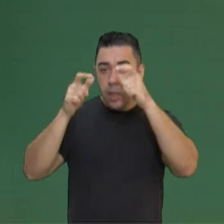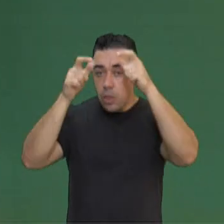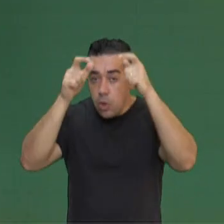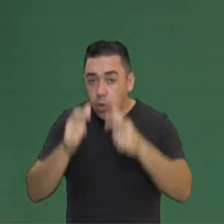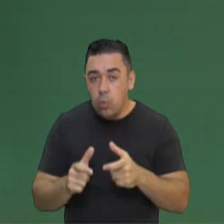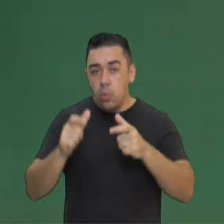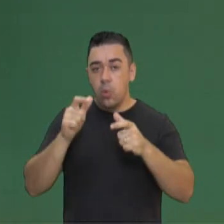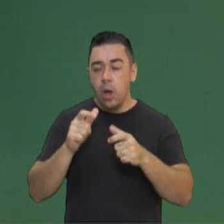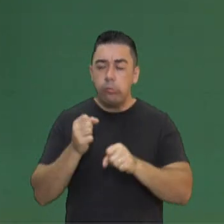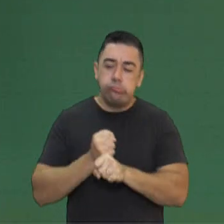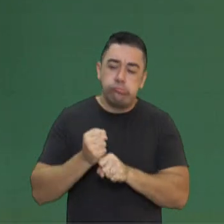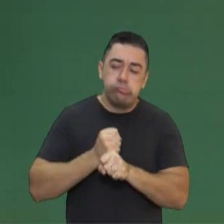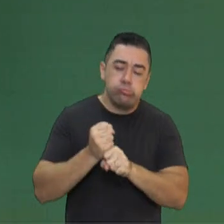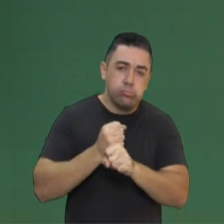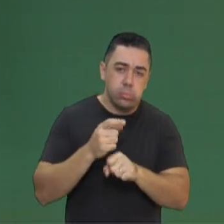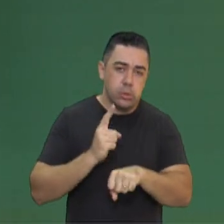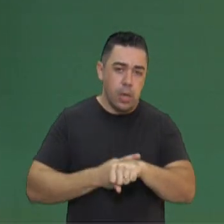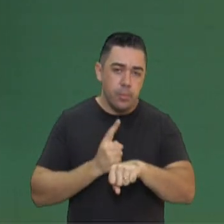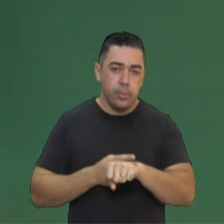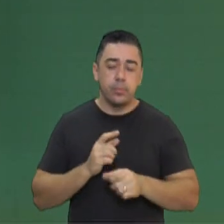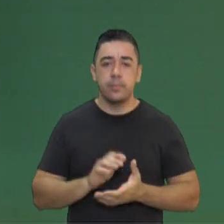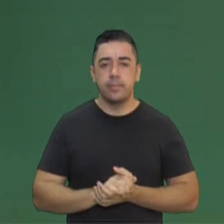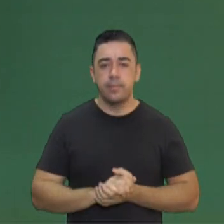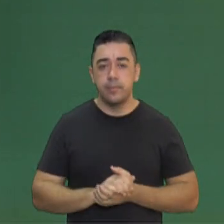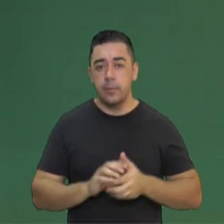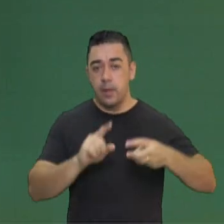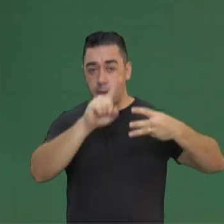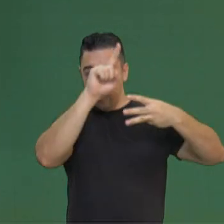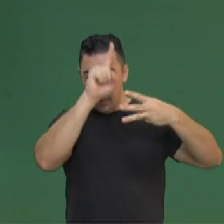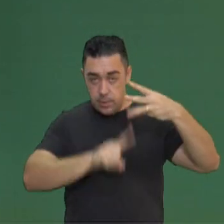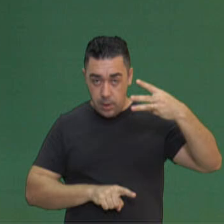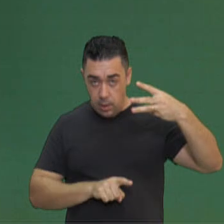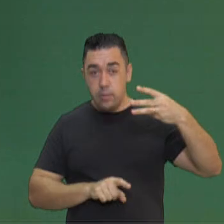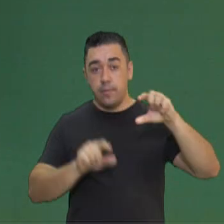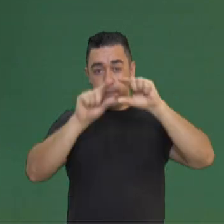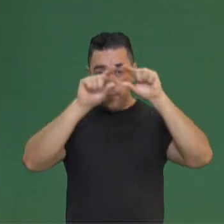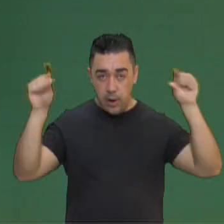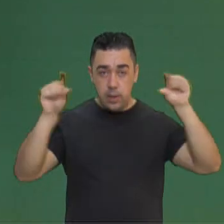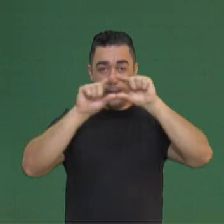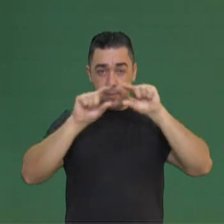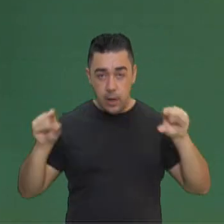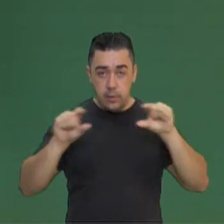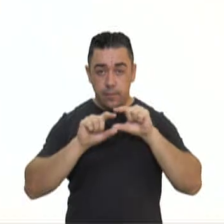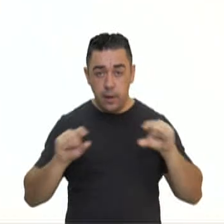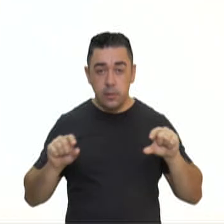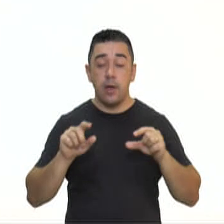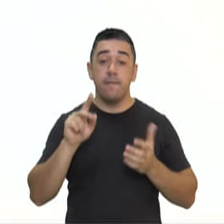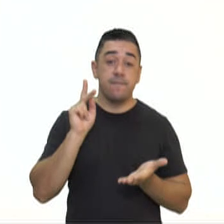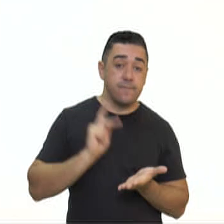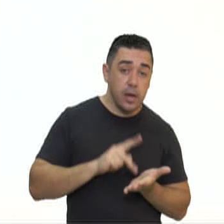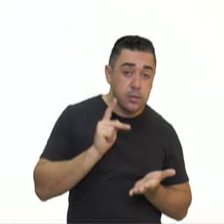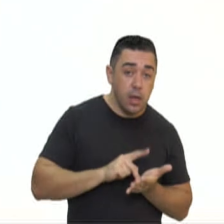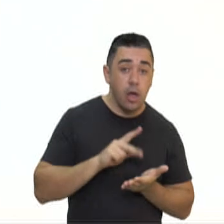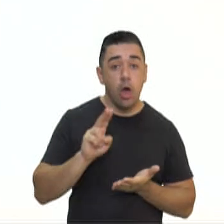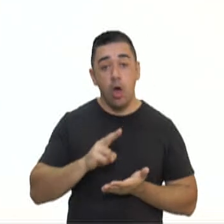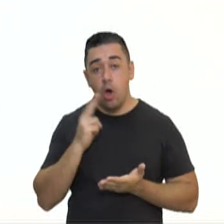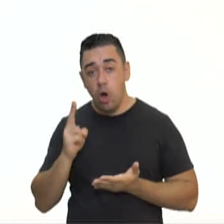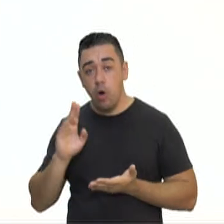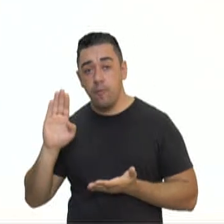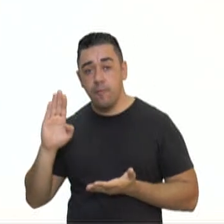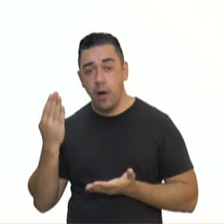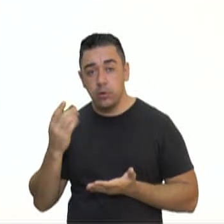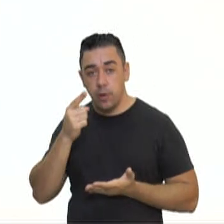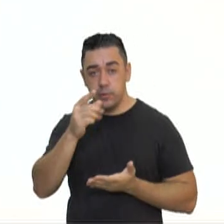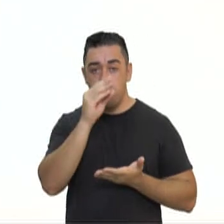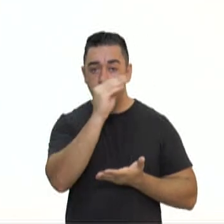num longo espaço de tempo? São 3 frases aqui para vocês julgarem verdadeiras ou falsas e